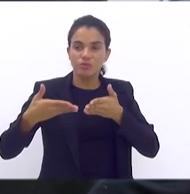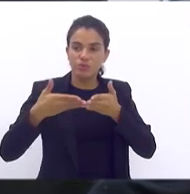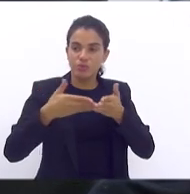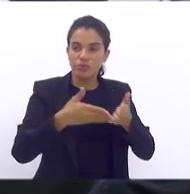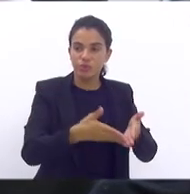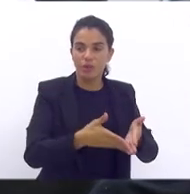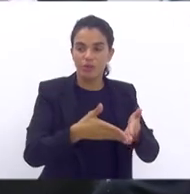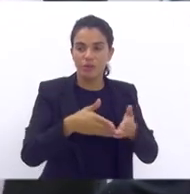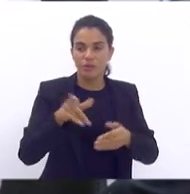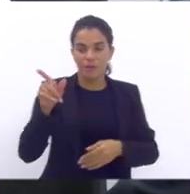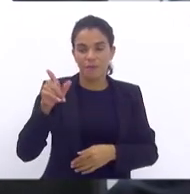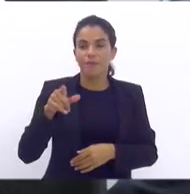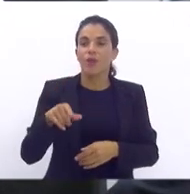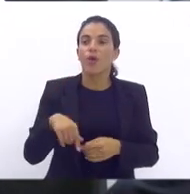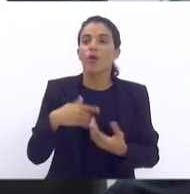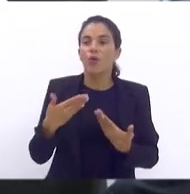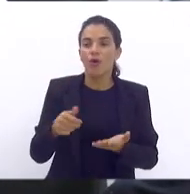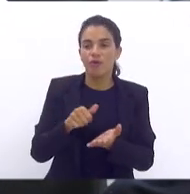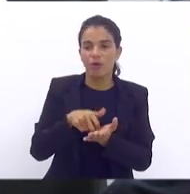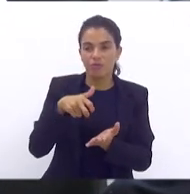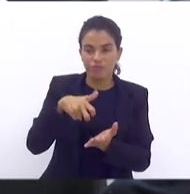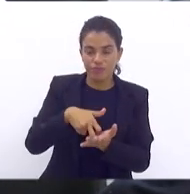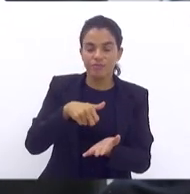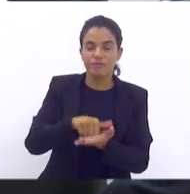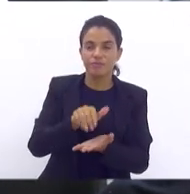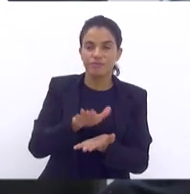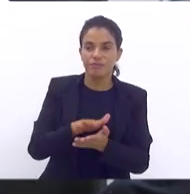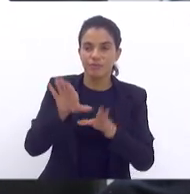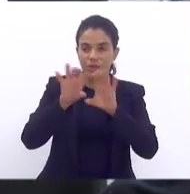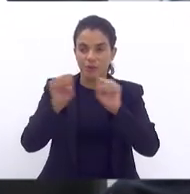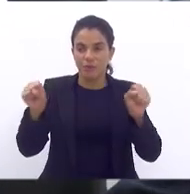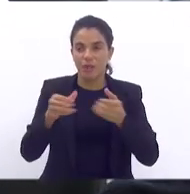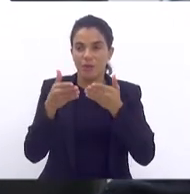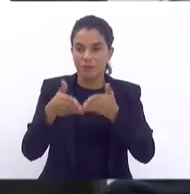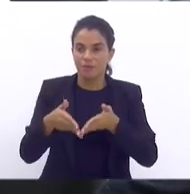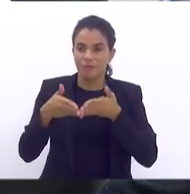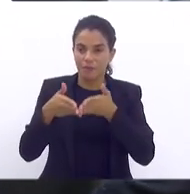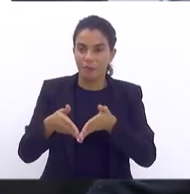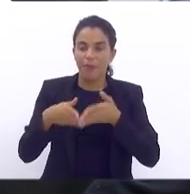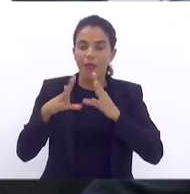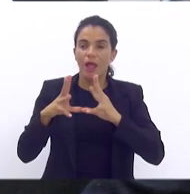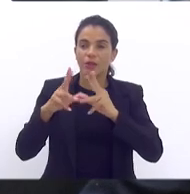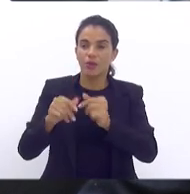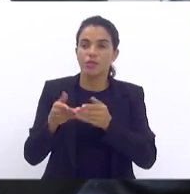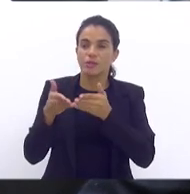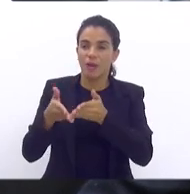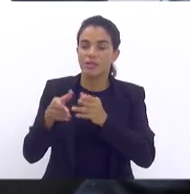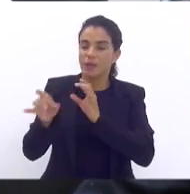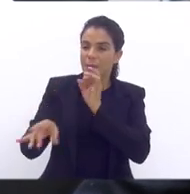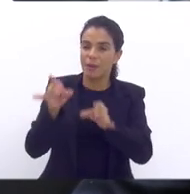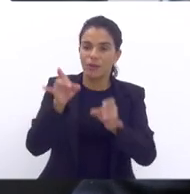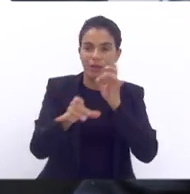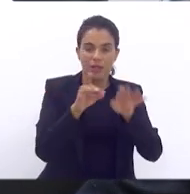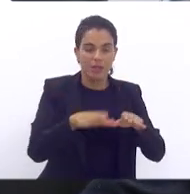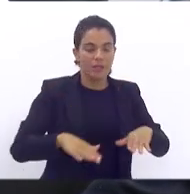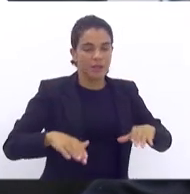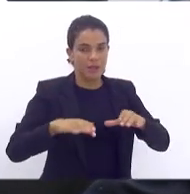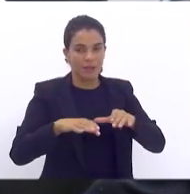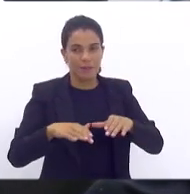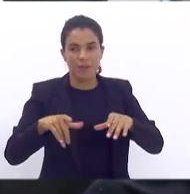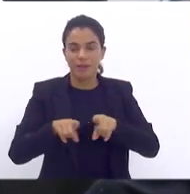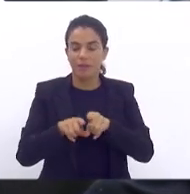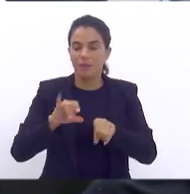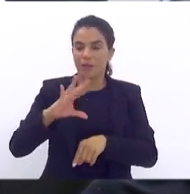Porto Sepetiba? Quais foram as sanções administrativas aplicadas pelo Tribunal Marítimo em relação a todas as embarcações abandonadas nas baías de Guanabara e Sepetiba